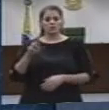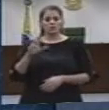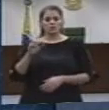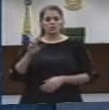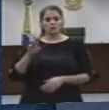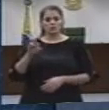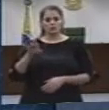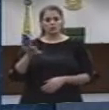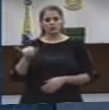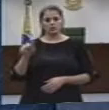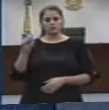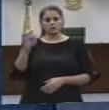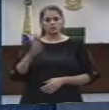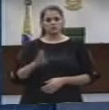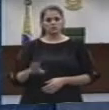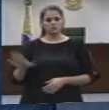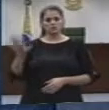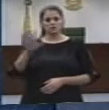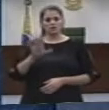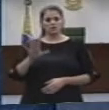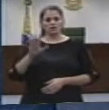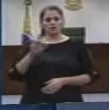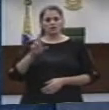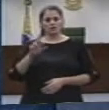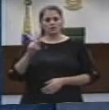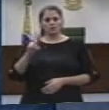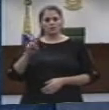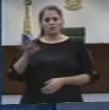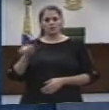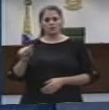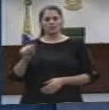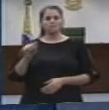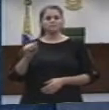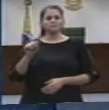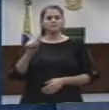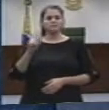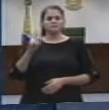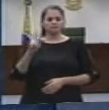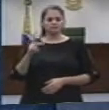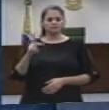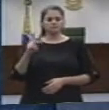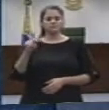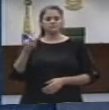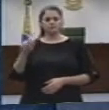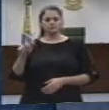república definir claramente que é incompatível